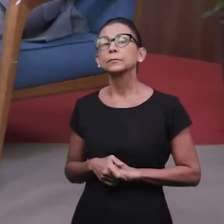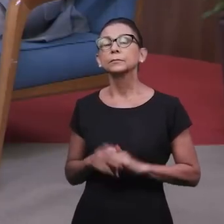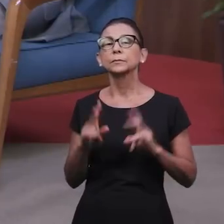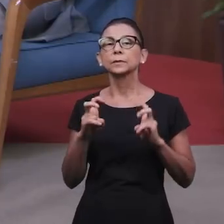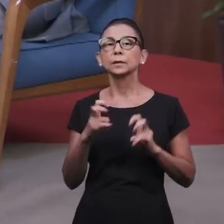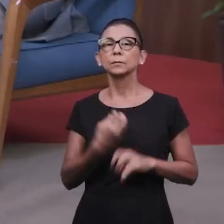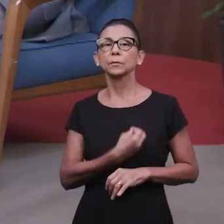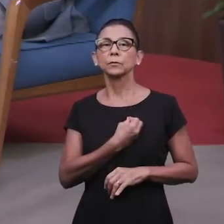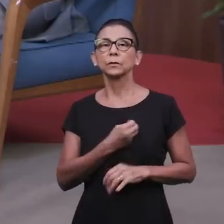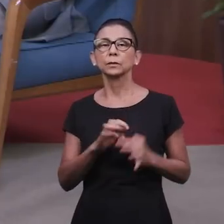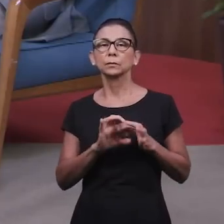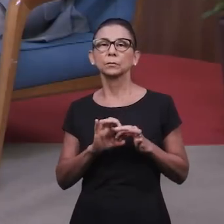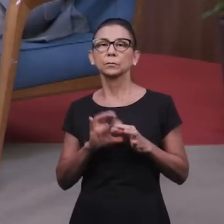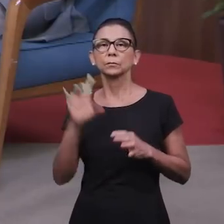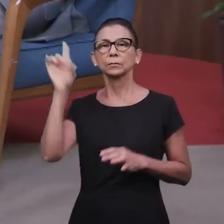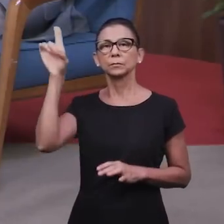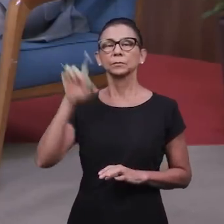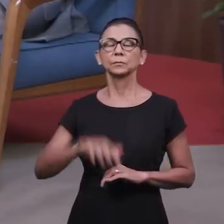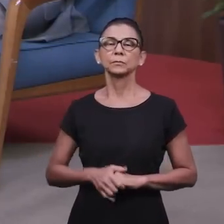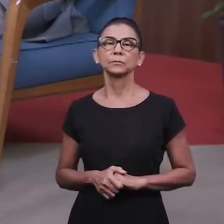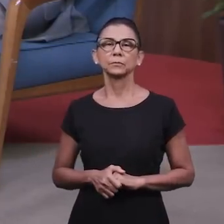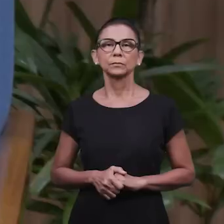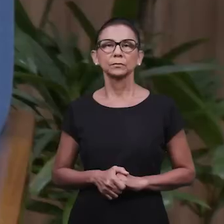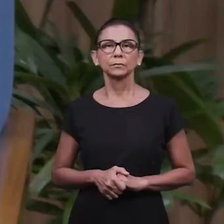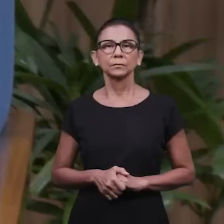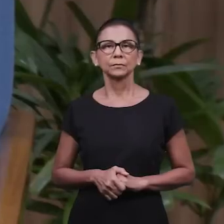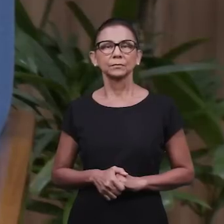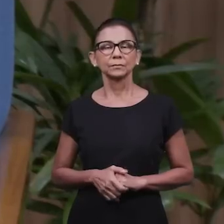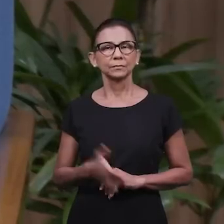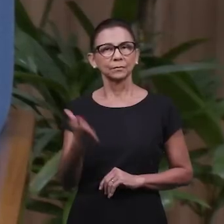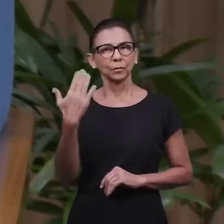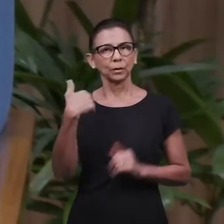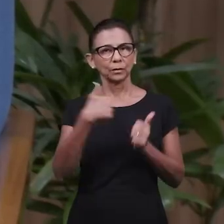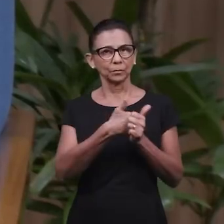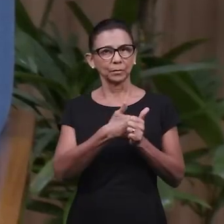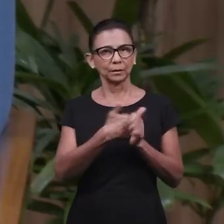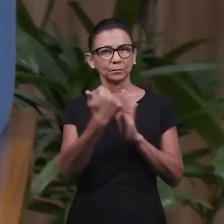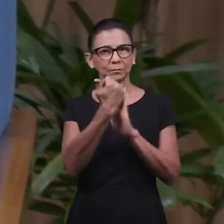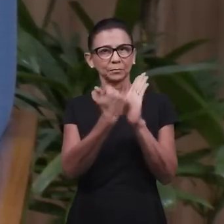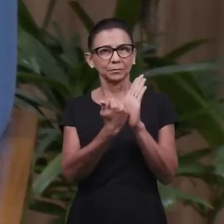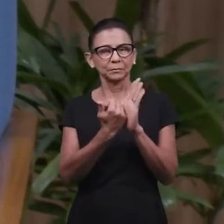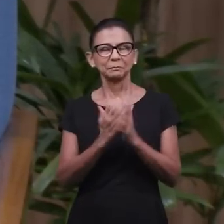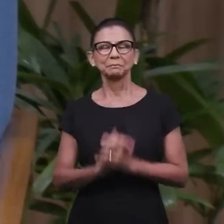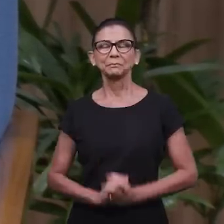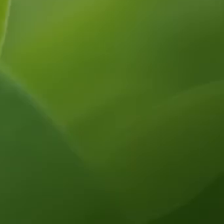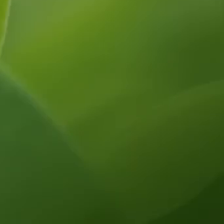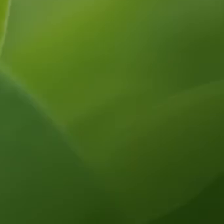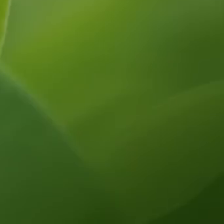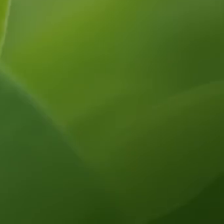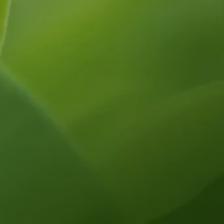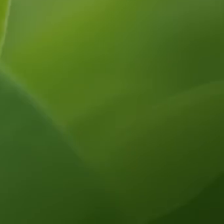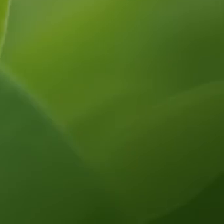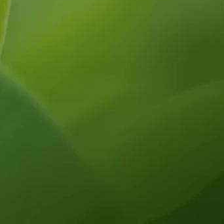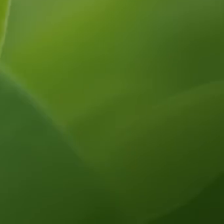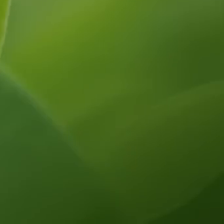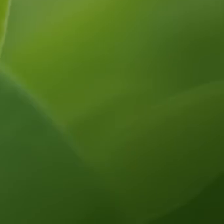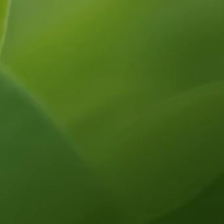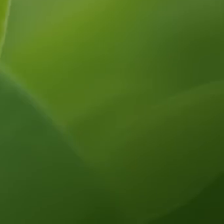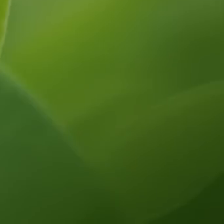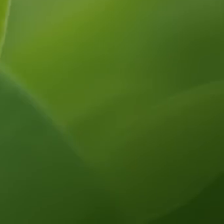tema Vivendo em Comunhão com Deus. Você fica agora com o quadro Lições do Manaim.